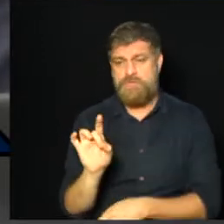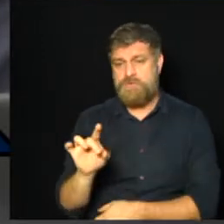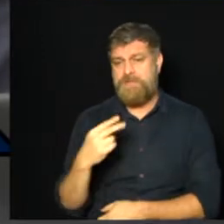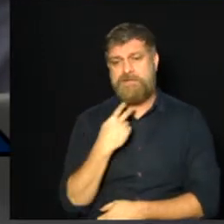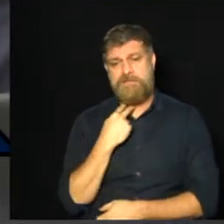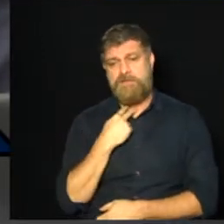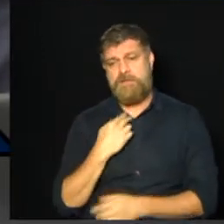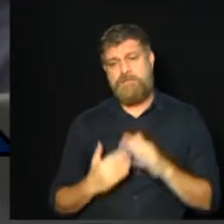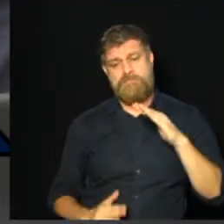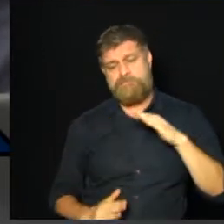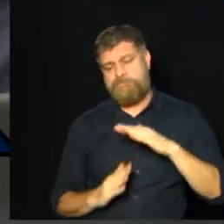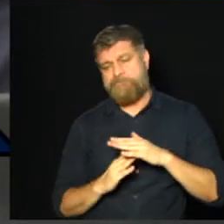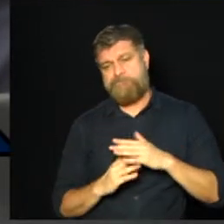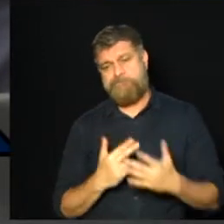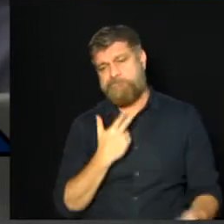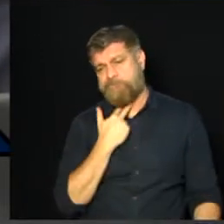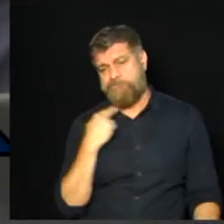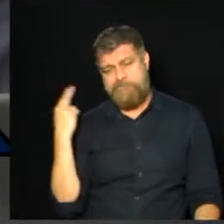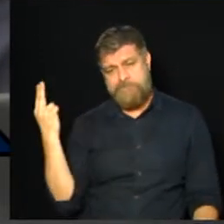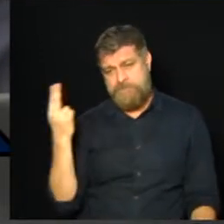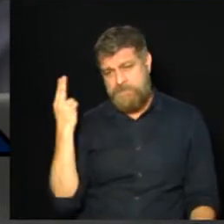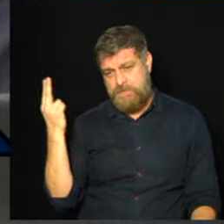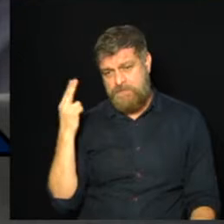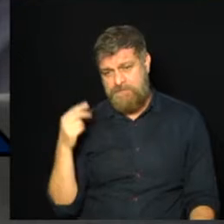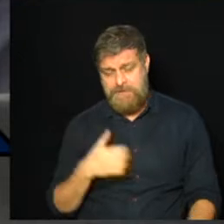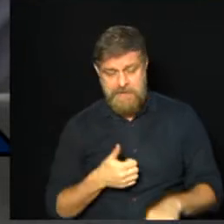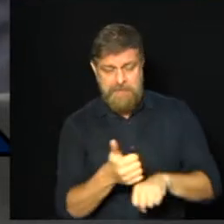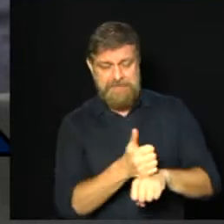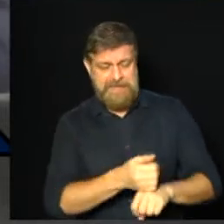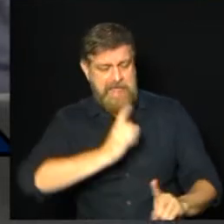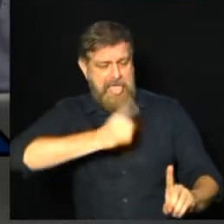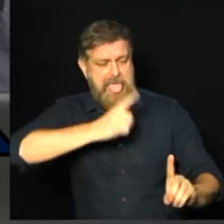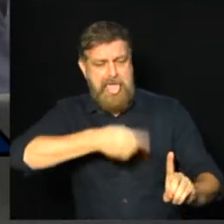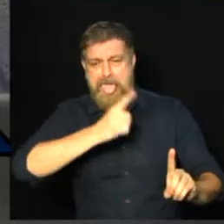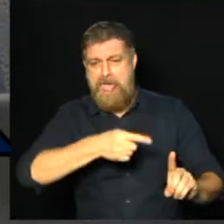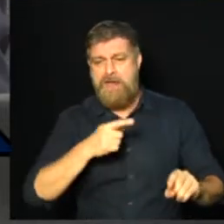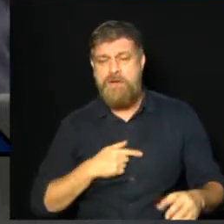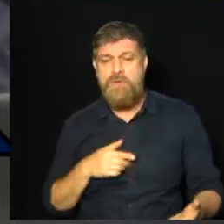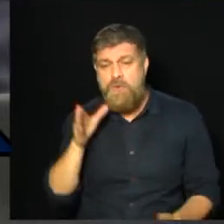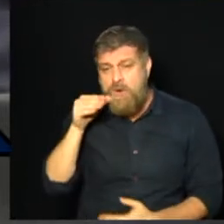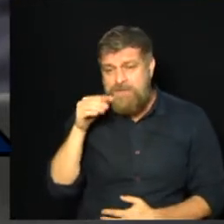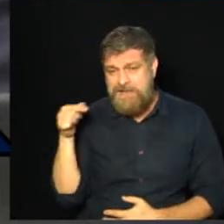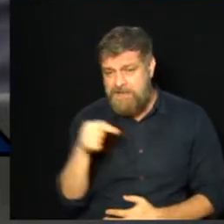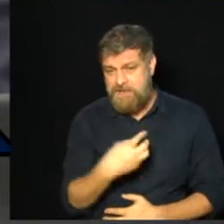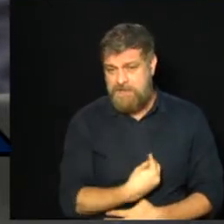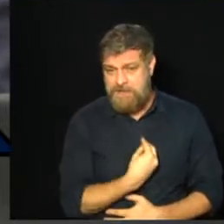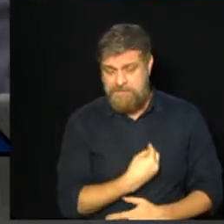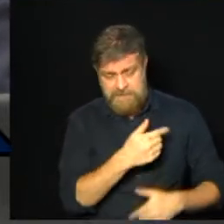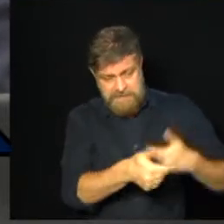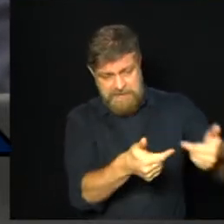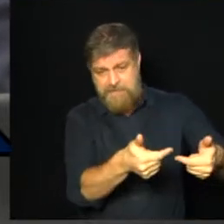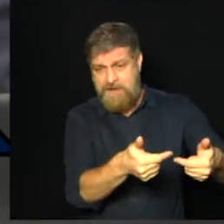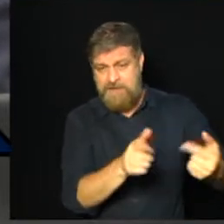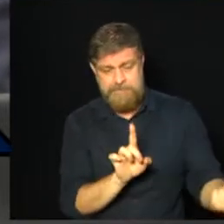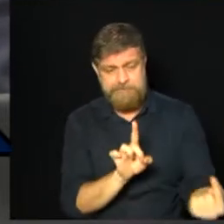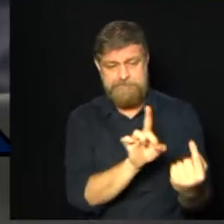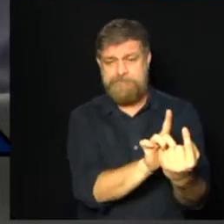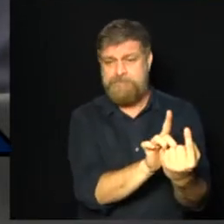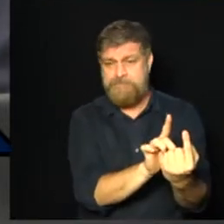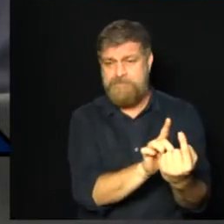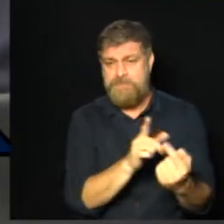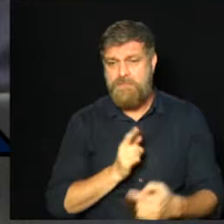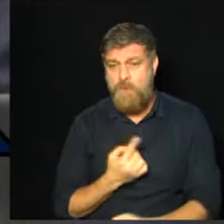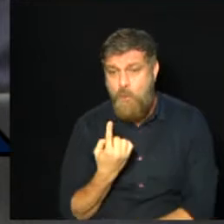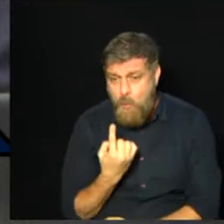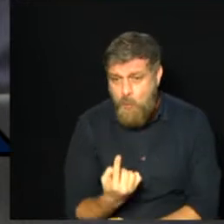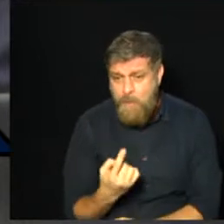conta. Então, é injusto você cobrar do profissional médico ou dos trabalhadores que estão ali, que atenda aquela demanda, sem dar